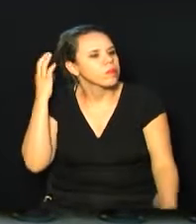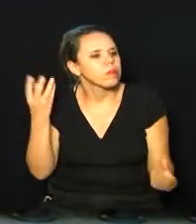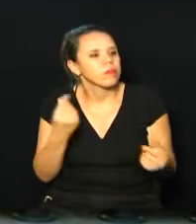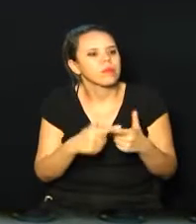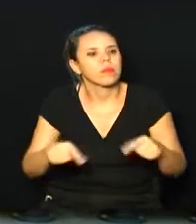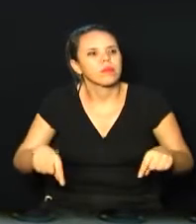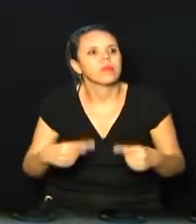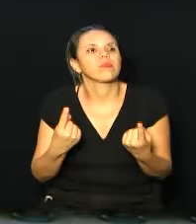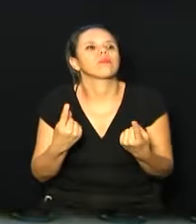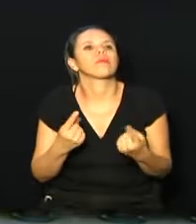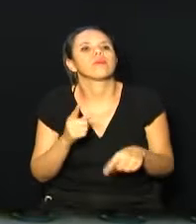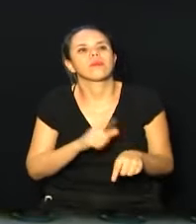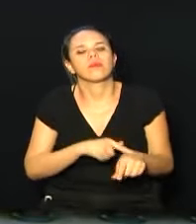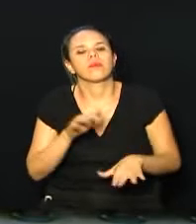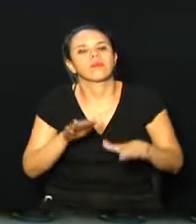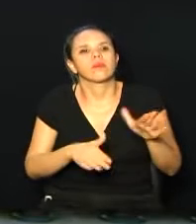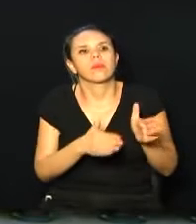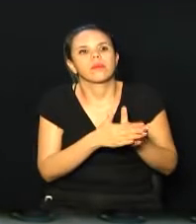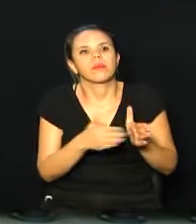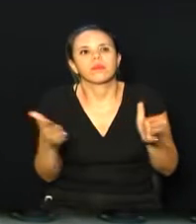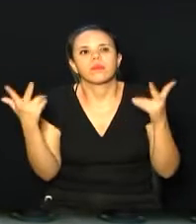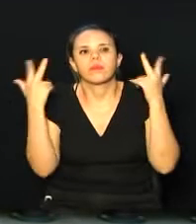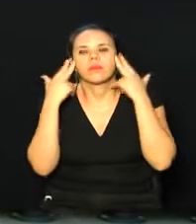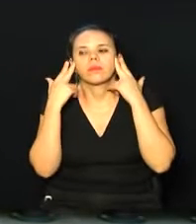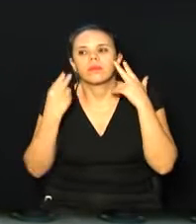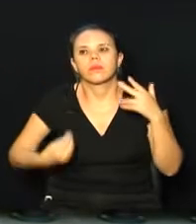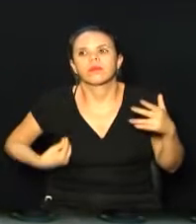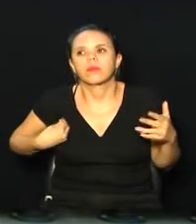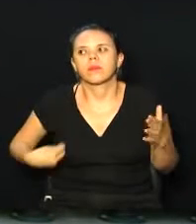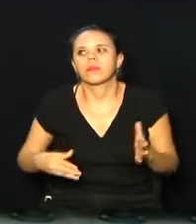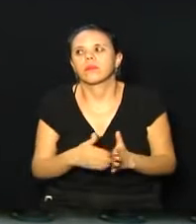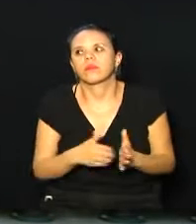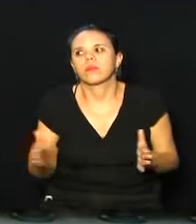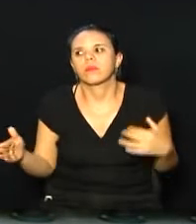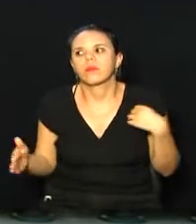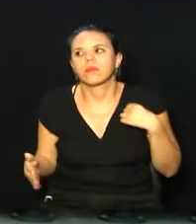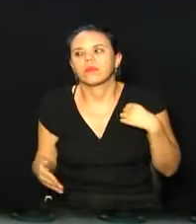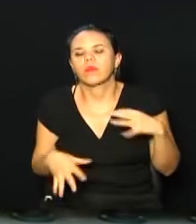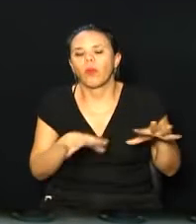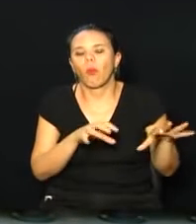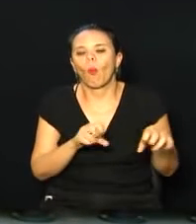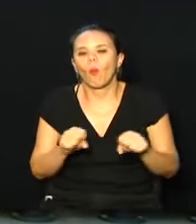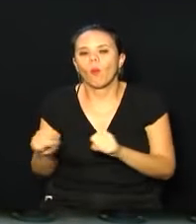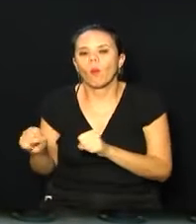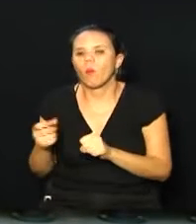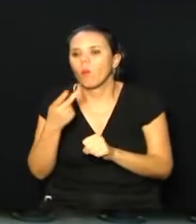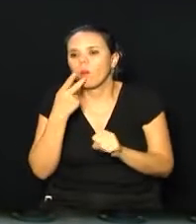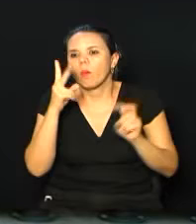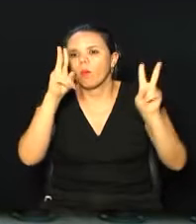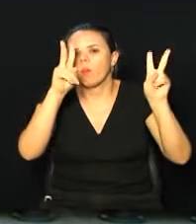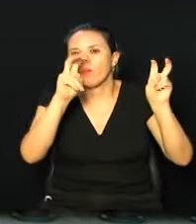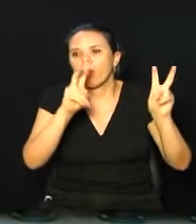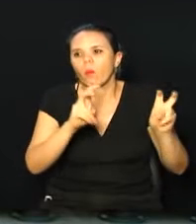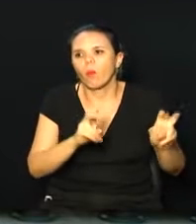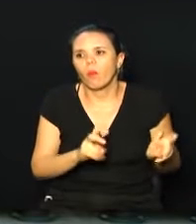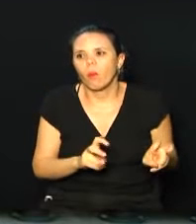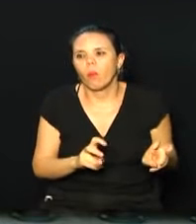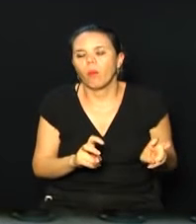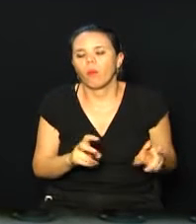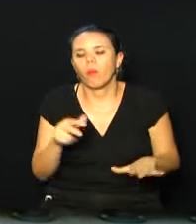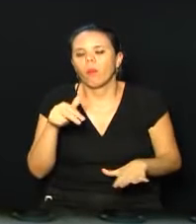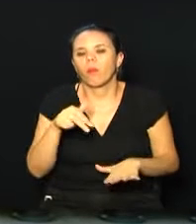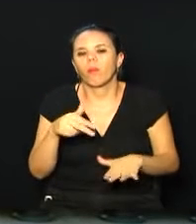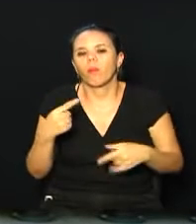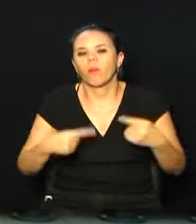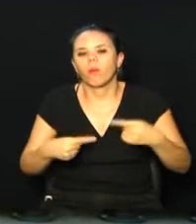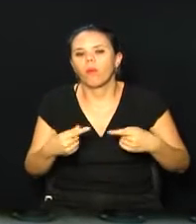Então, existem épocas realmente, naturalmente, que nós estamos aí na seca, falando de um assunto, debatendo, trazendo à tribuna.